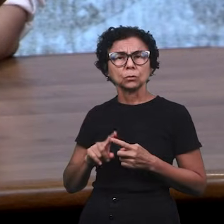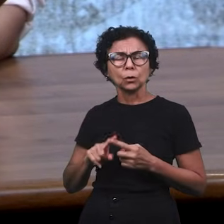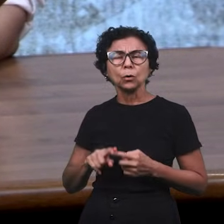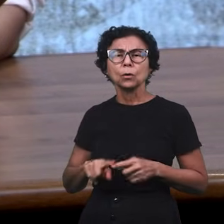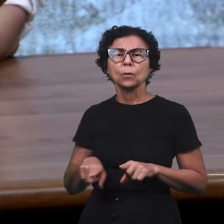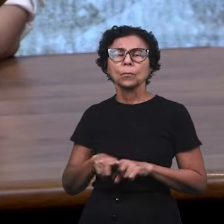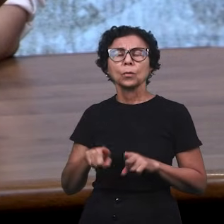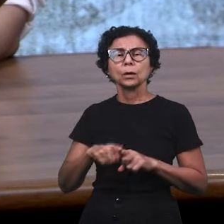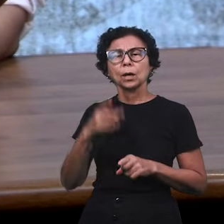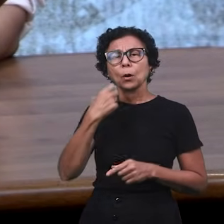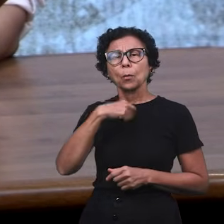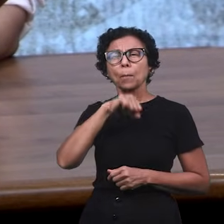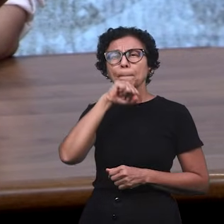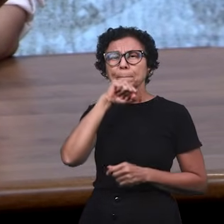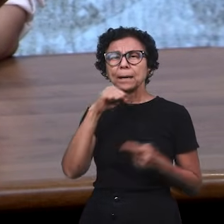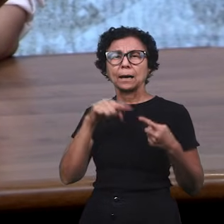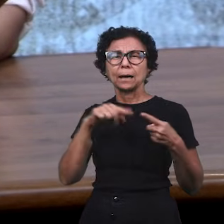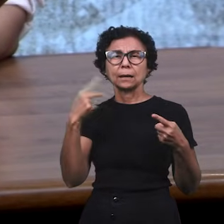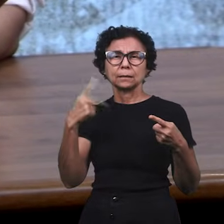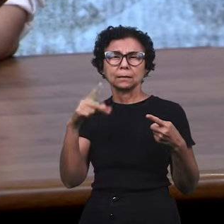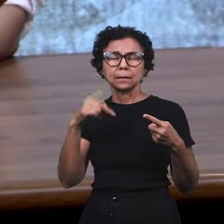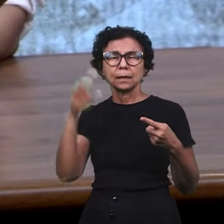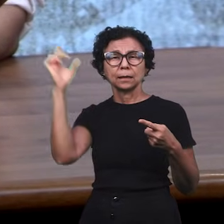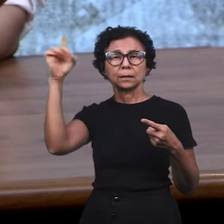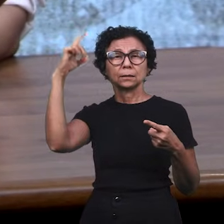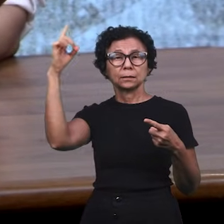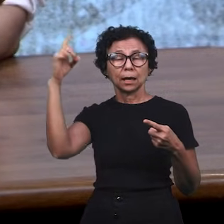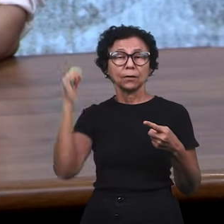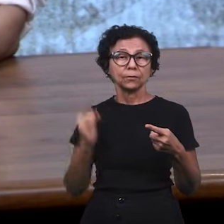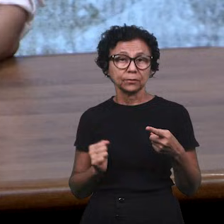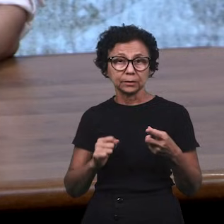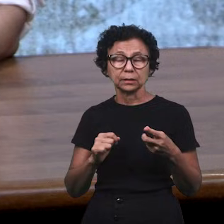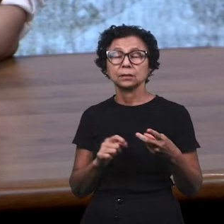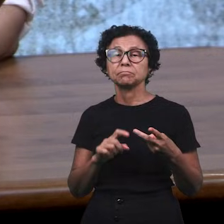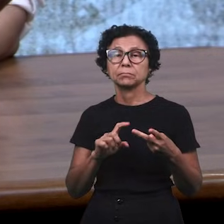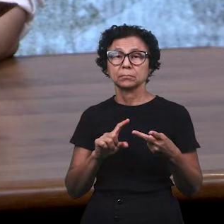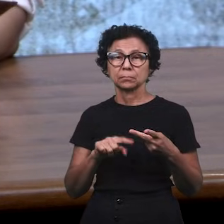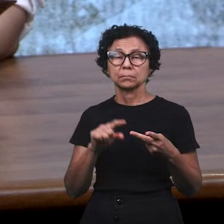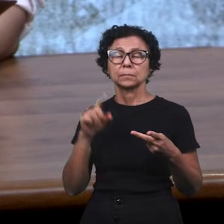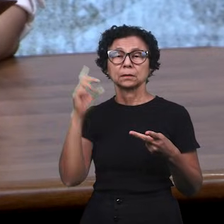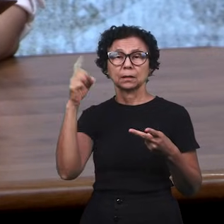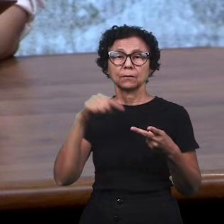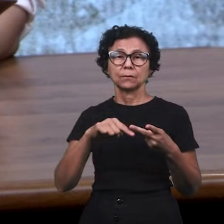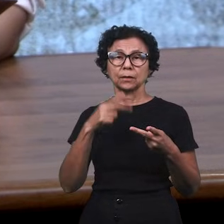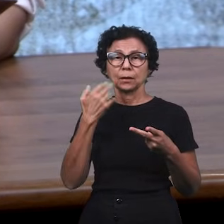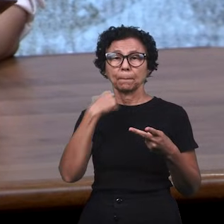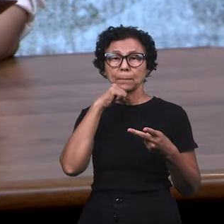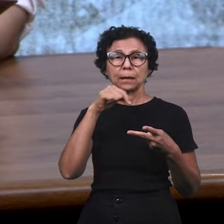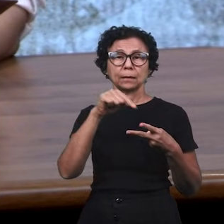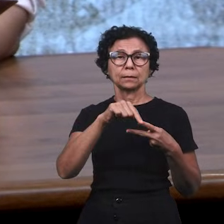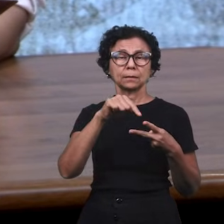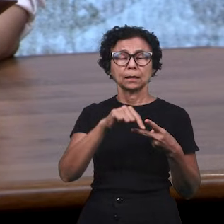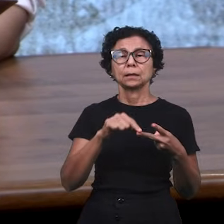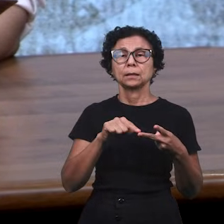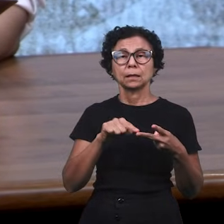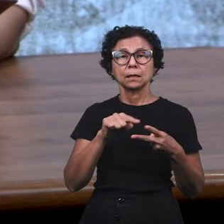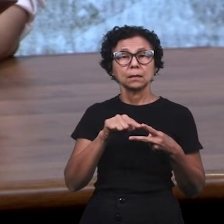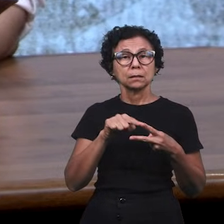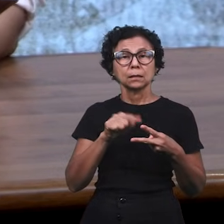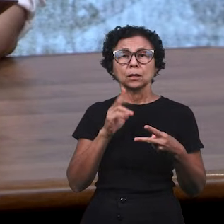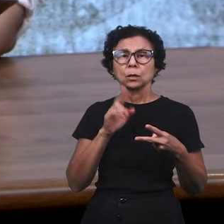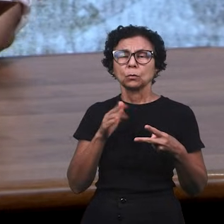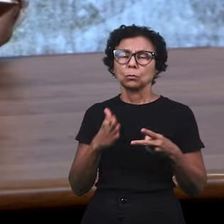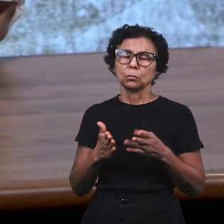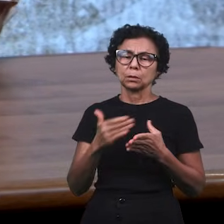seu pai, sem se desviar deles, nem para a direita, nem para a esquerda. Porque no